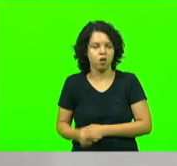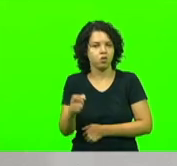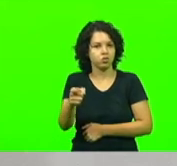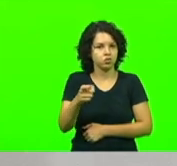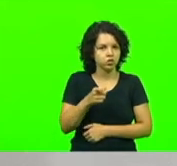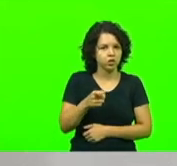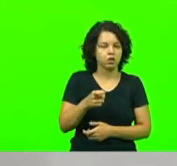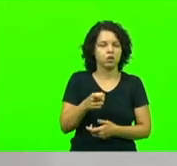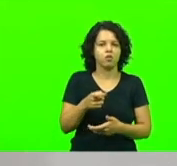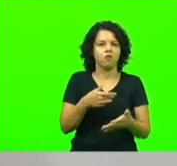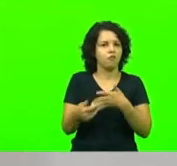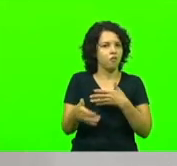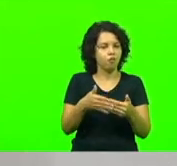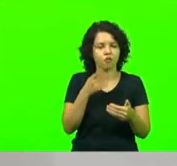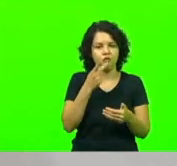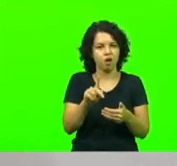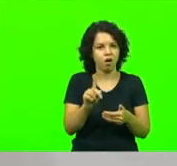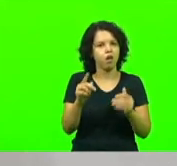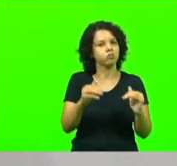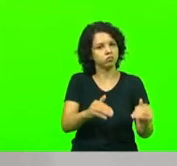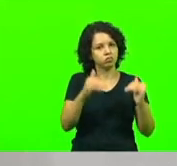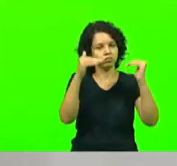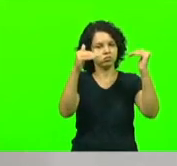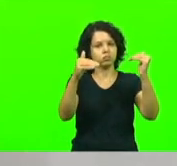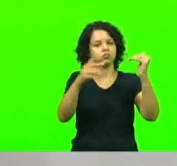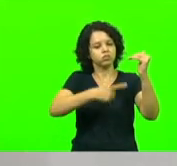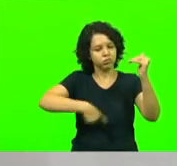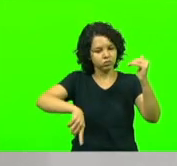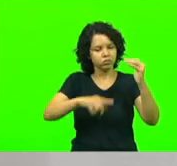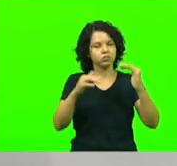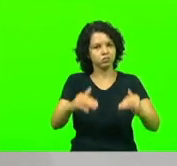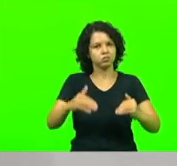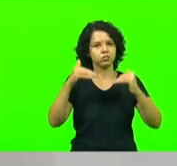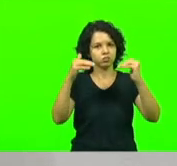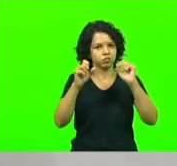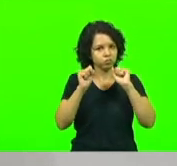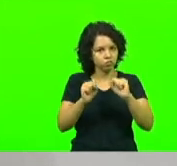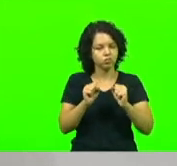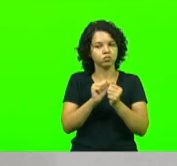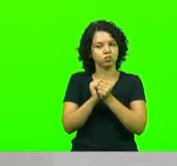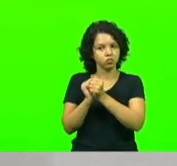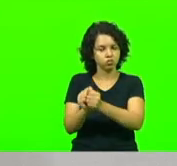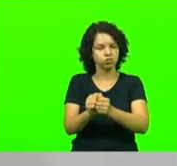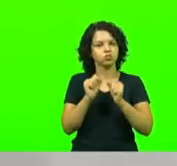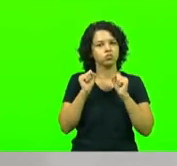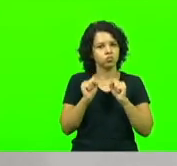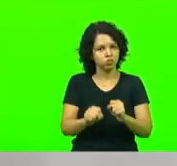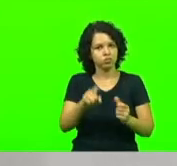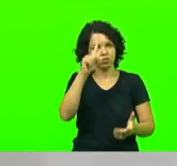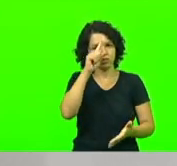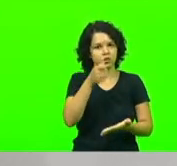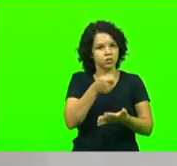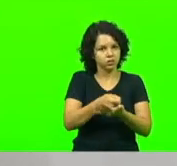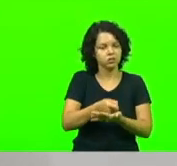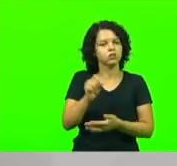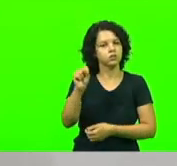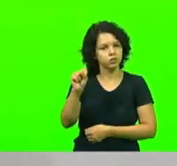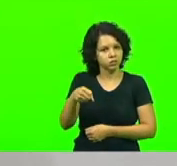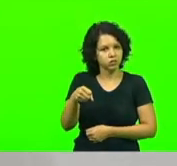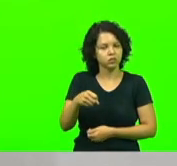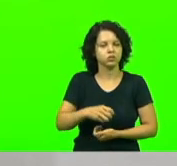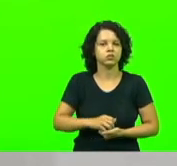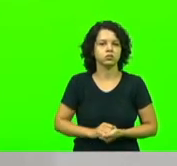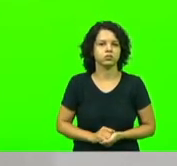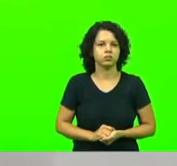diz autoridades. E nós somos autoridades. Nós podemos, em conjunto, se tiver boa vontade, determinar, sim,